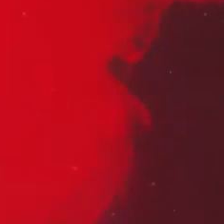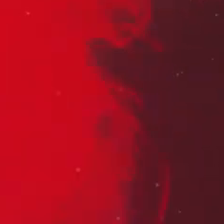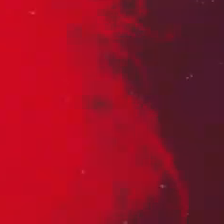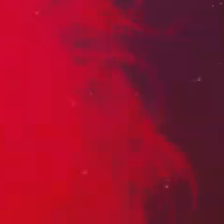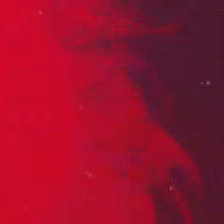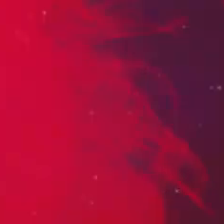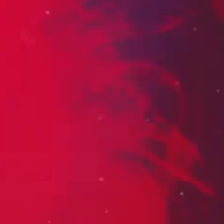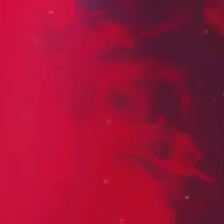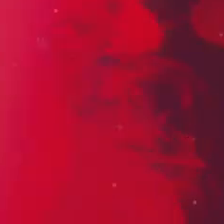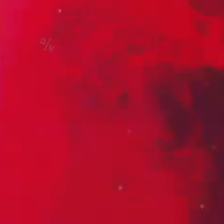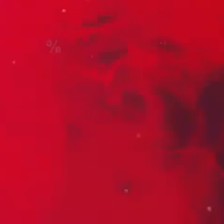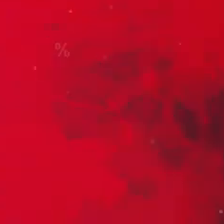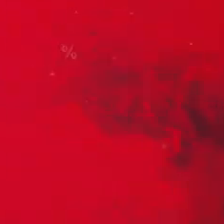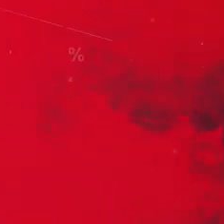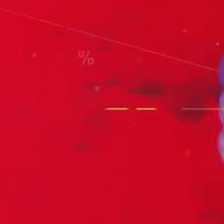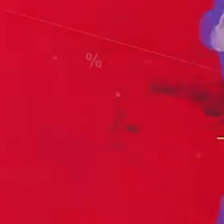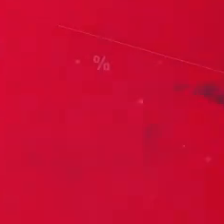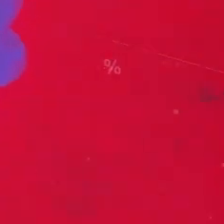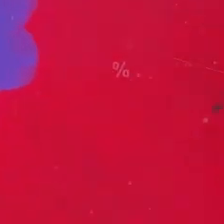Música